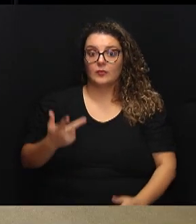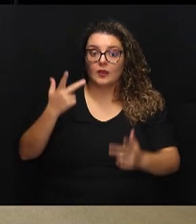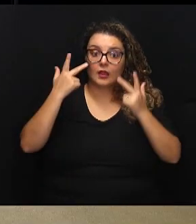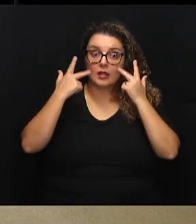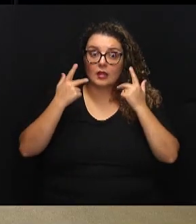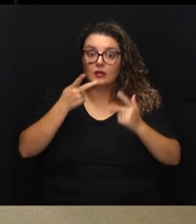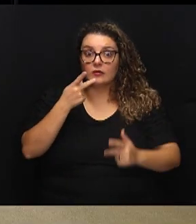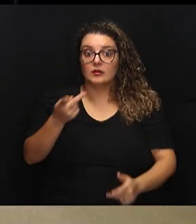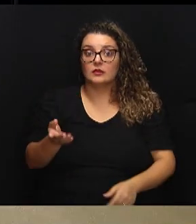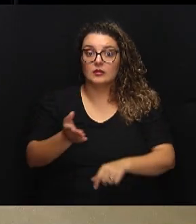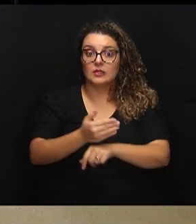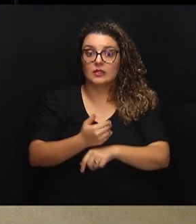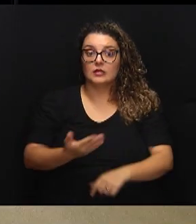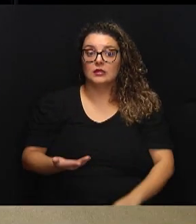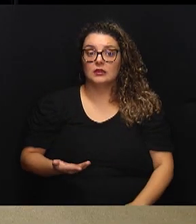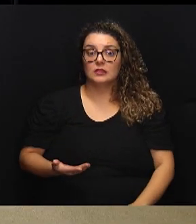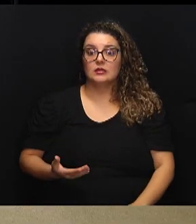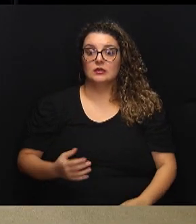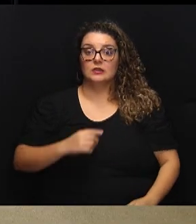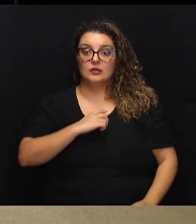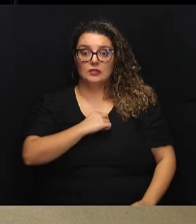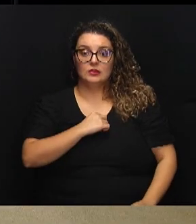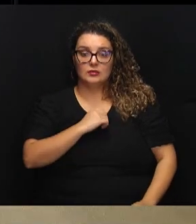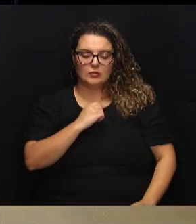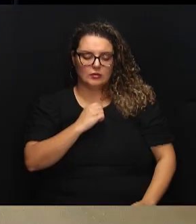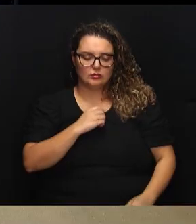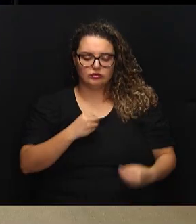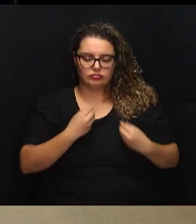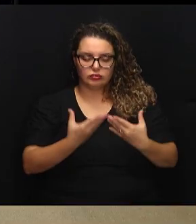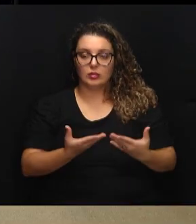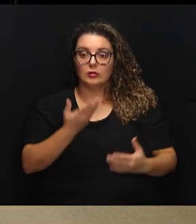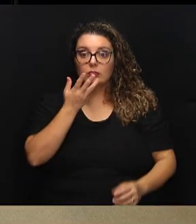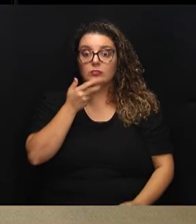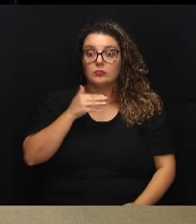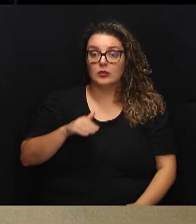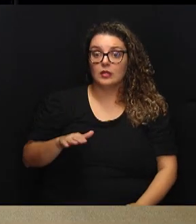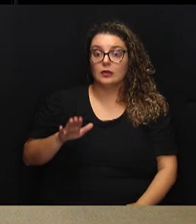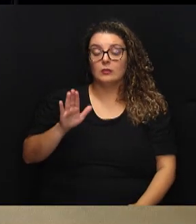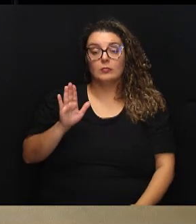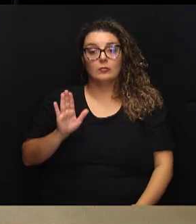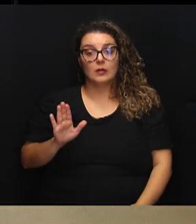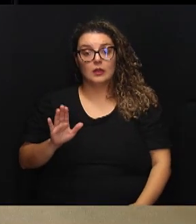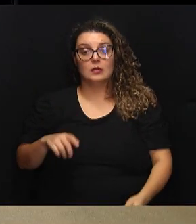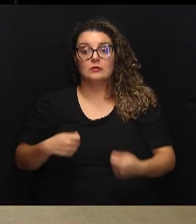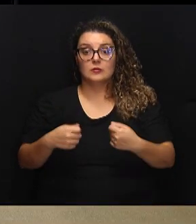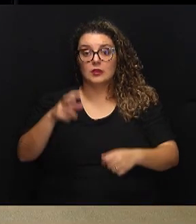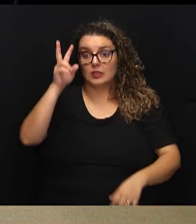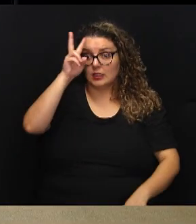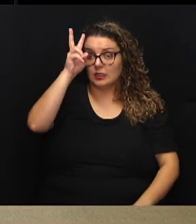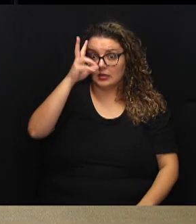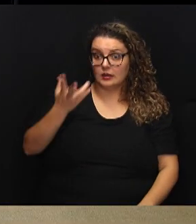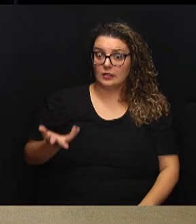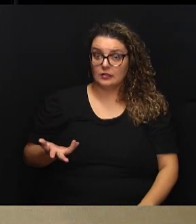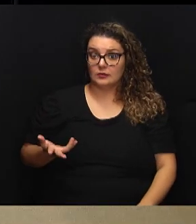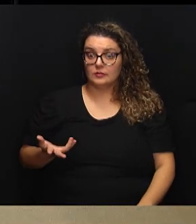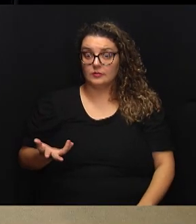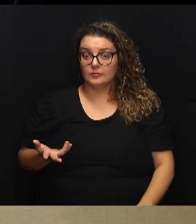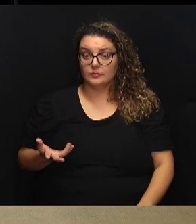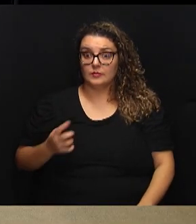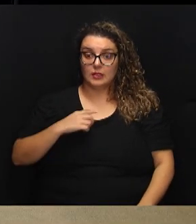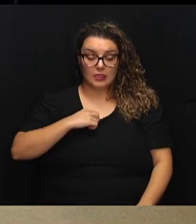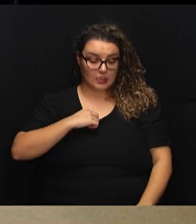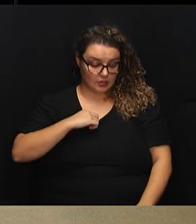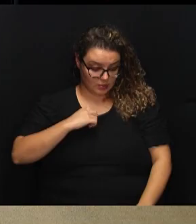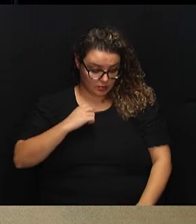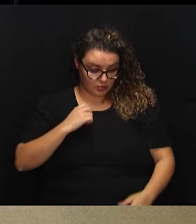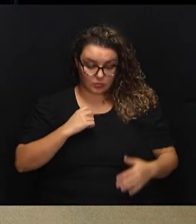aqui antes, né, da camisa do time de futebol que você dá para a sua criança. Mas a gente precisa lembrar que essa camisa é o